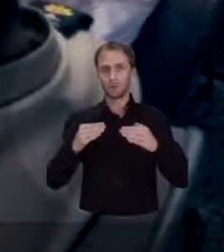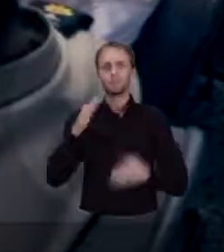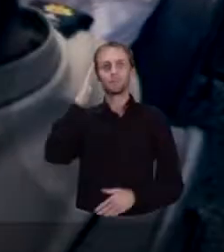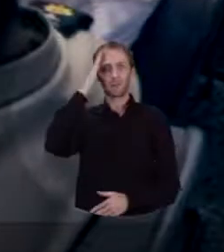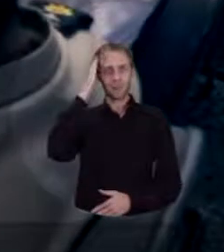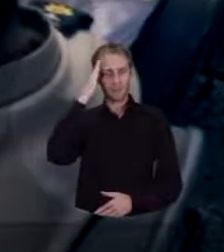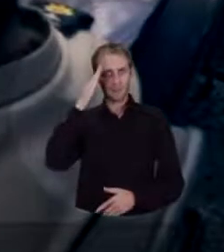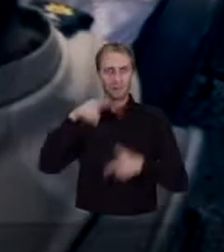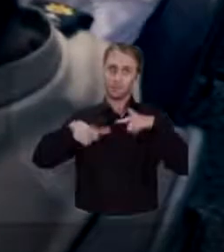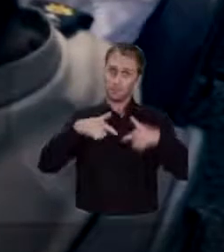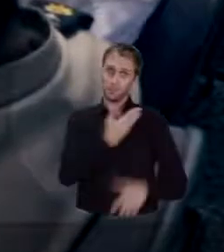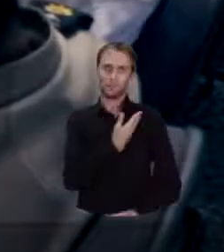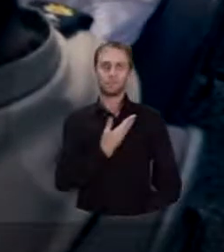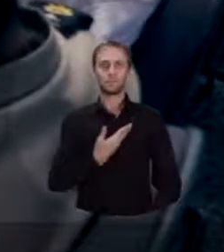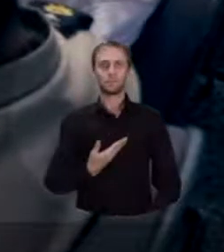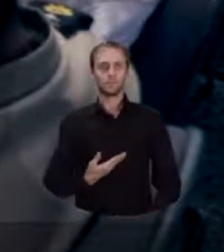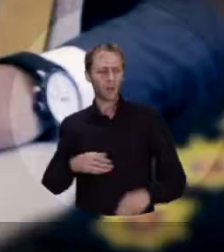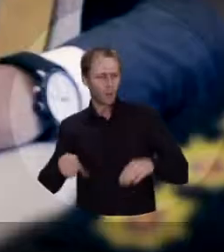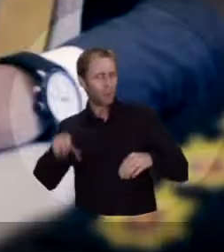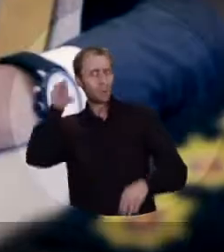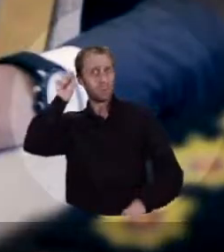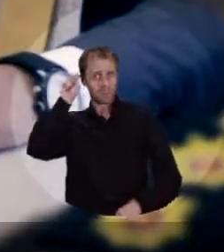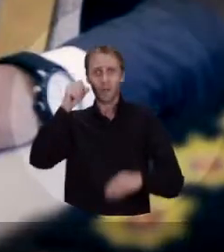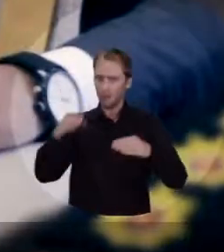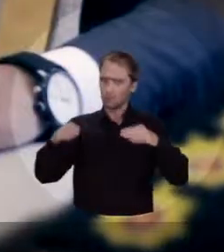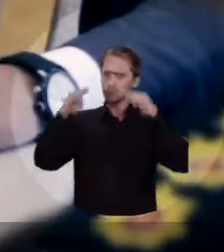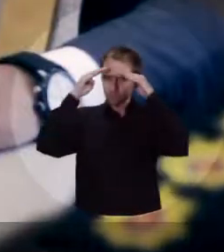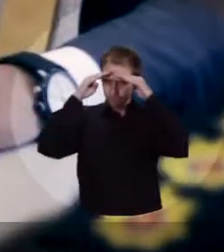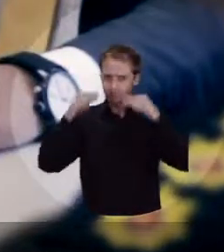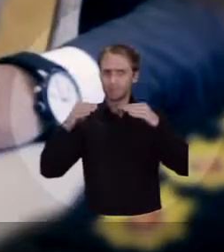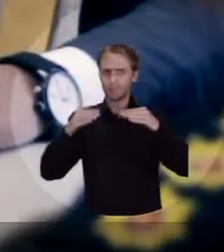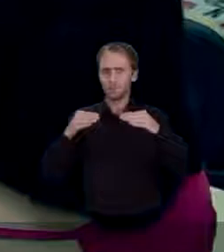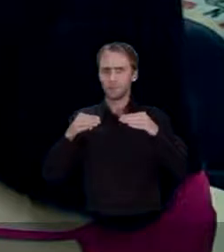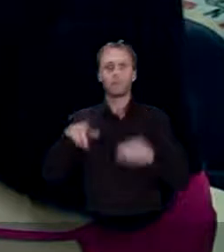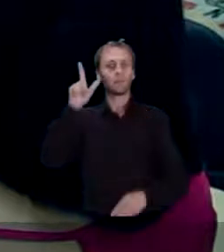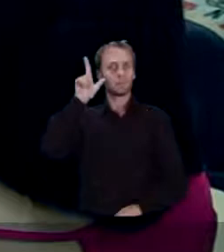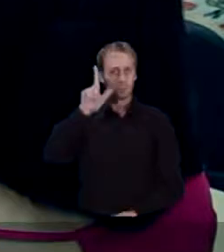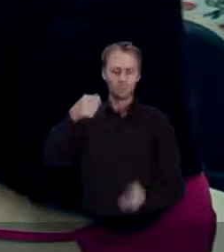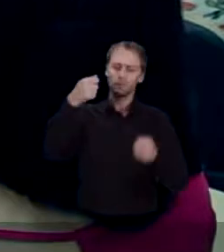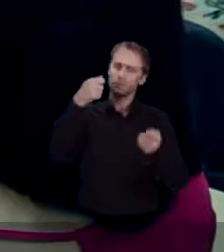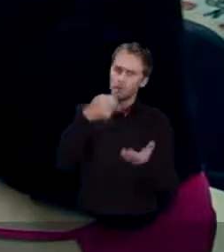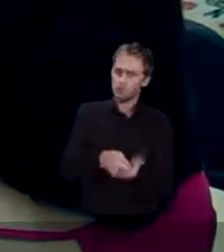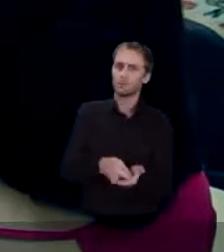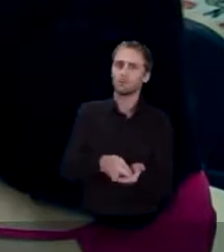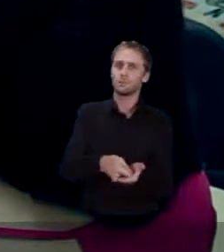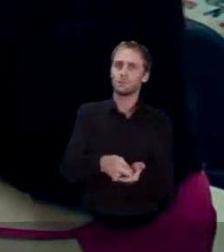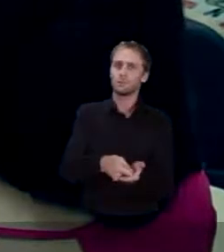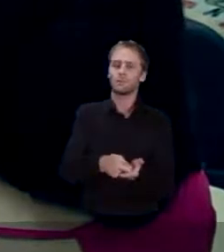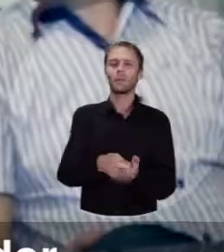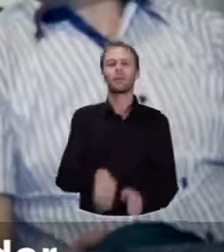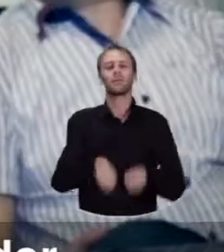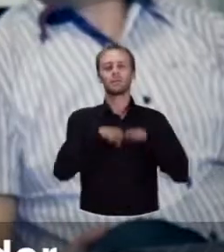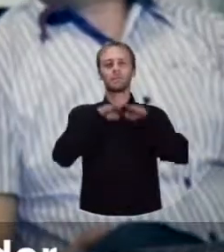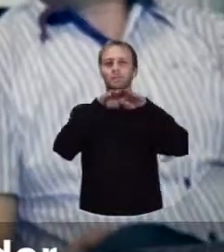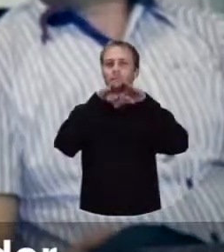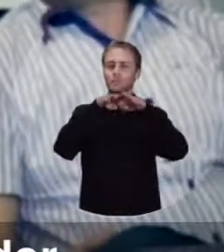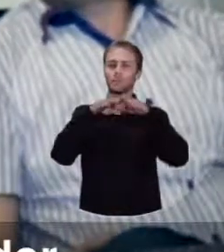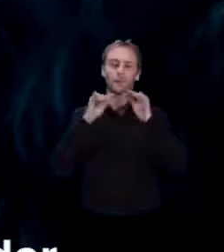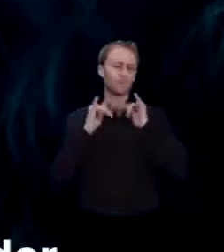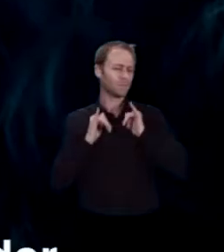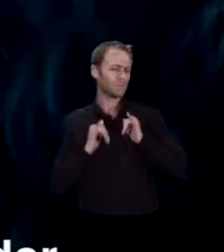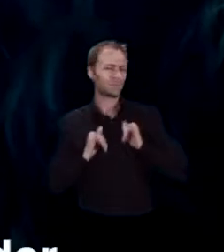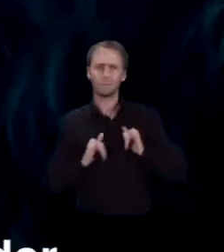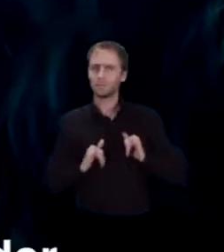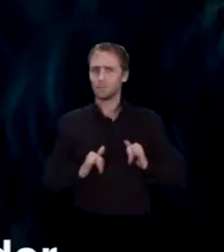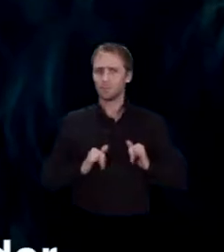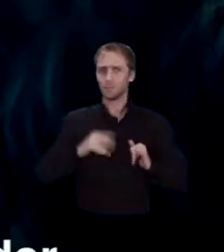dignidade. Com Carless, o servidor público está sendo ouvido e respeitado. E suas conquistas estão asseguradas. É essa